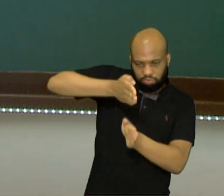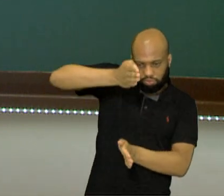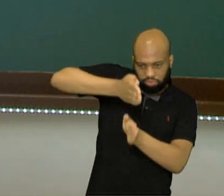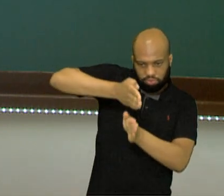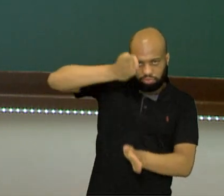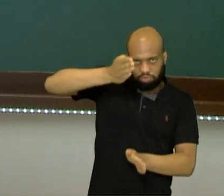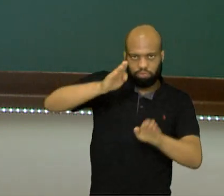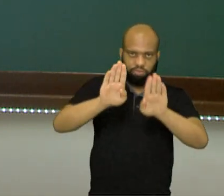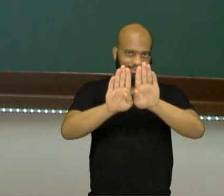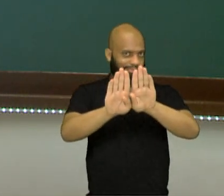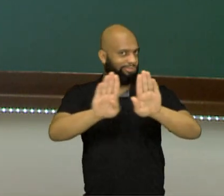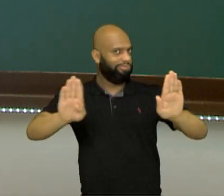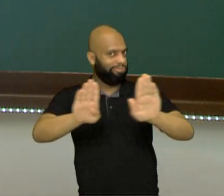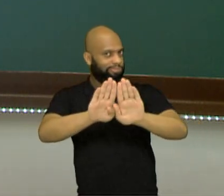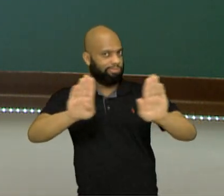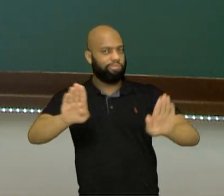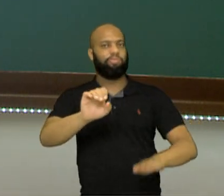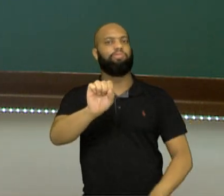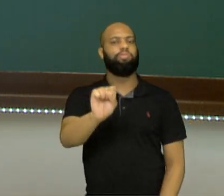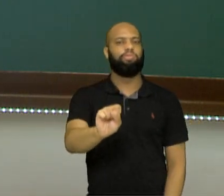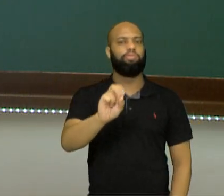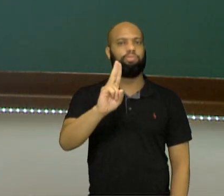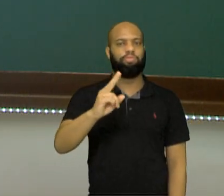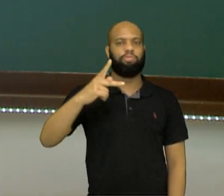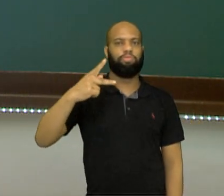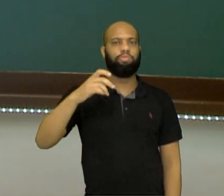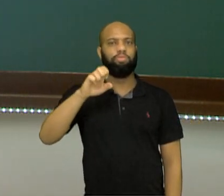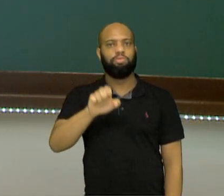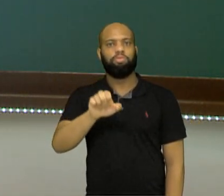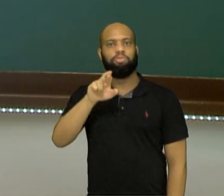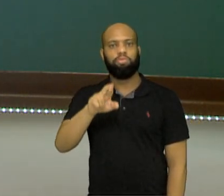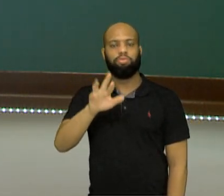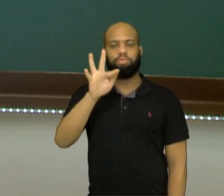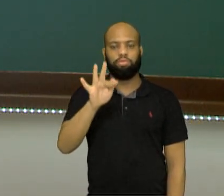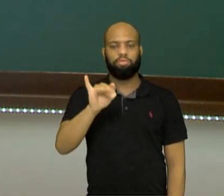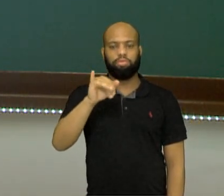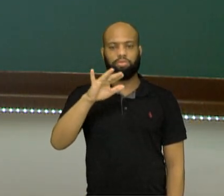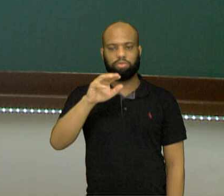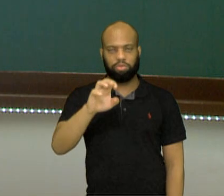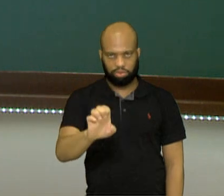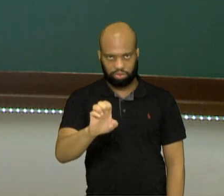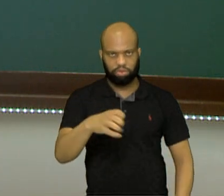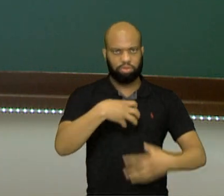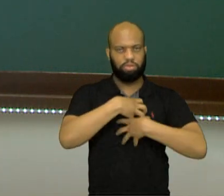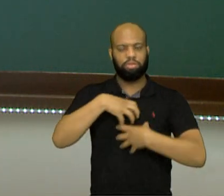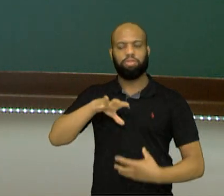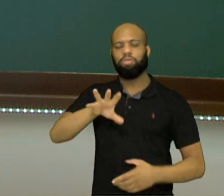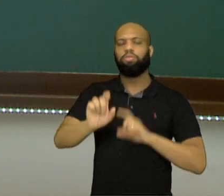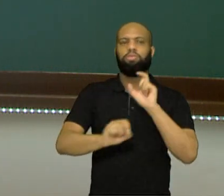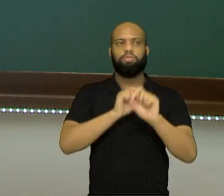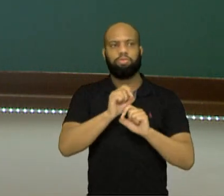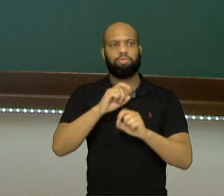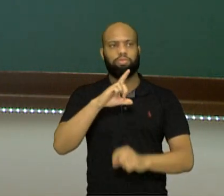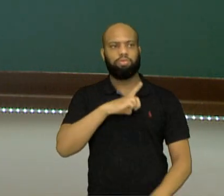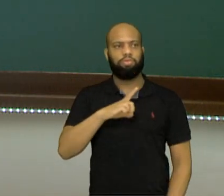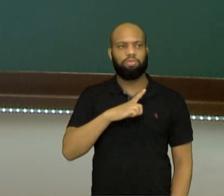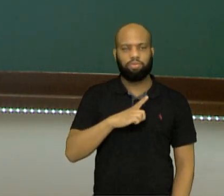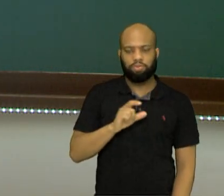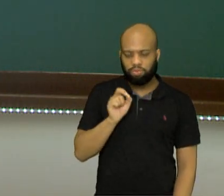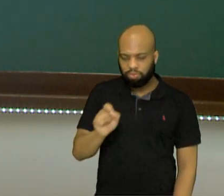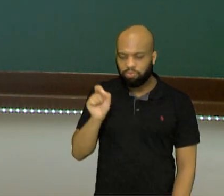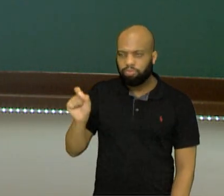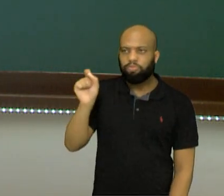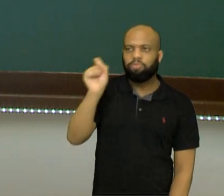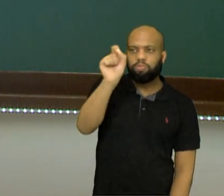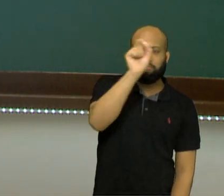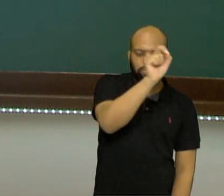um corte que a gente faz para poder falar. O que é uma superfície equipotencial? Uma superfície em que os pontos dessas superfícies,